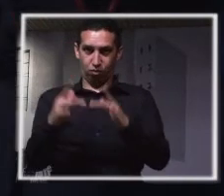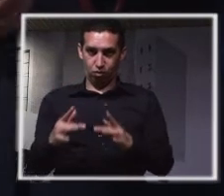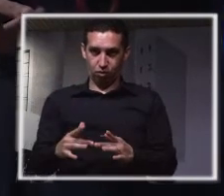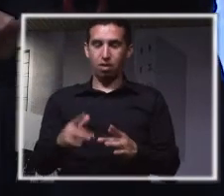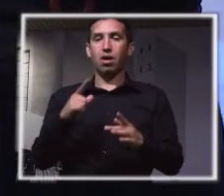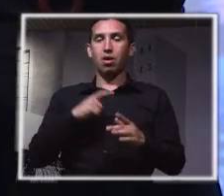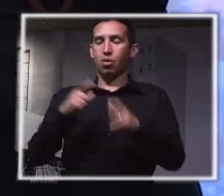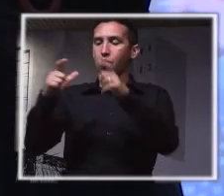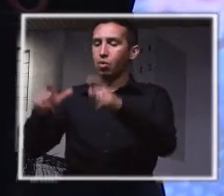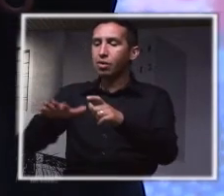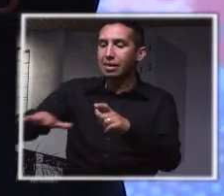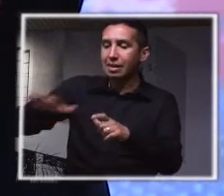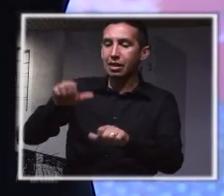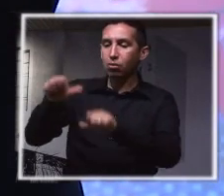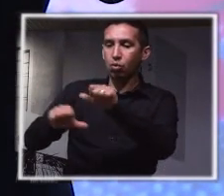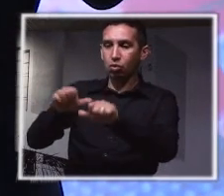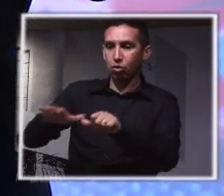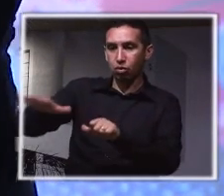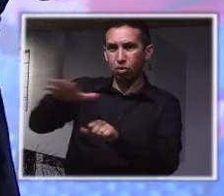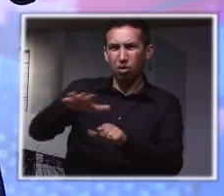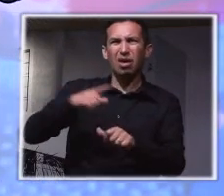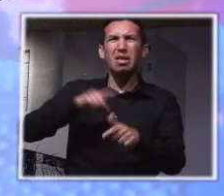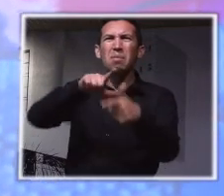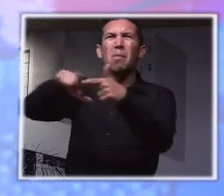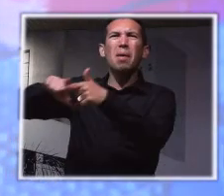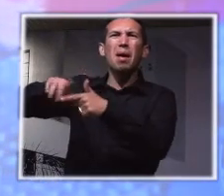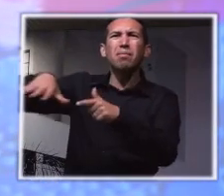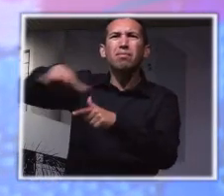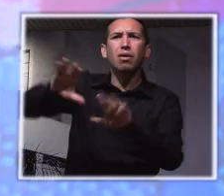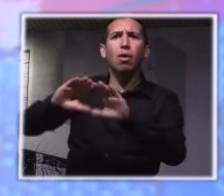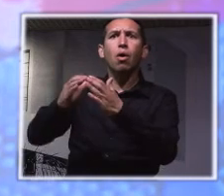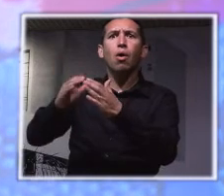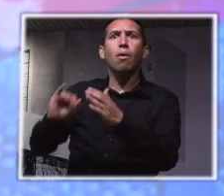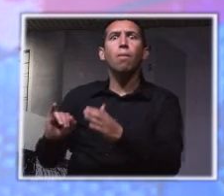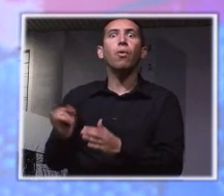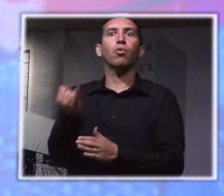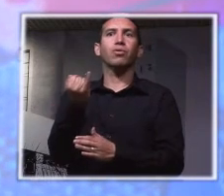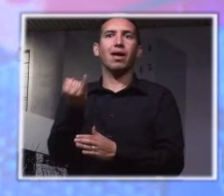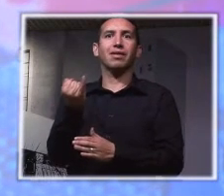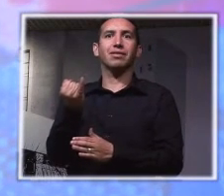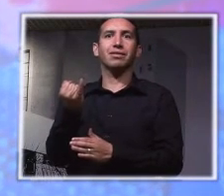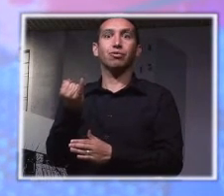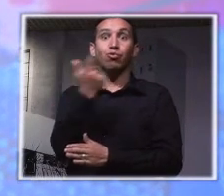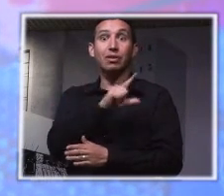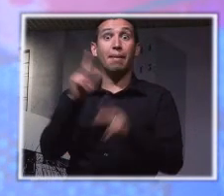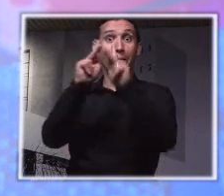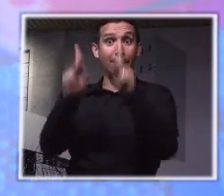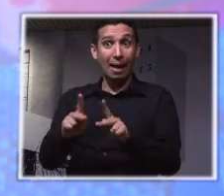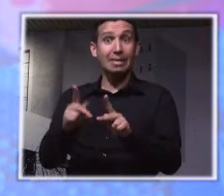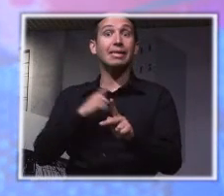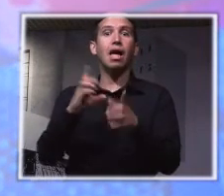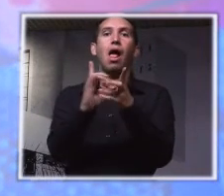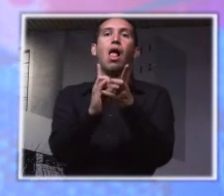da comunidade e conflitos comunitários em oportunidade de construção da paz. Paz com